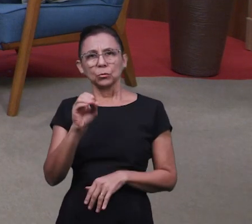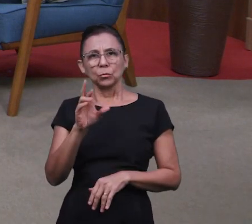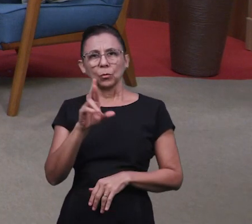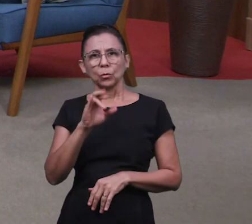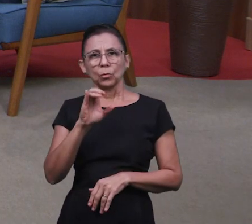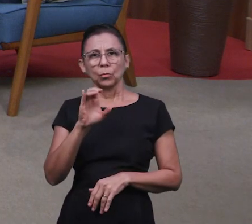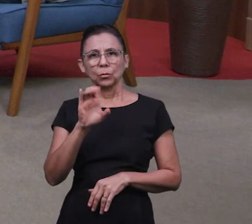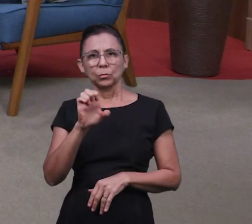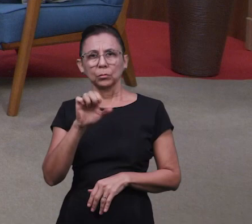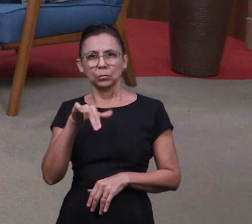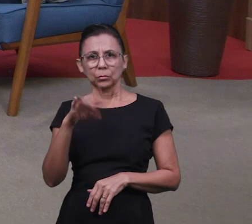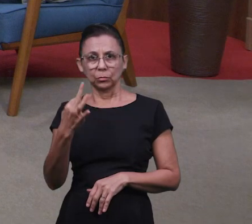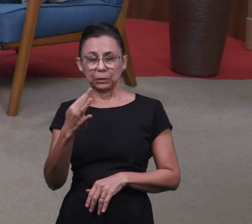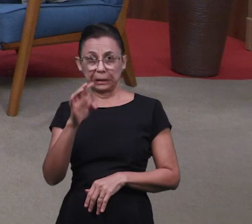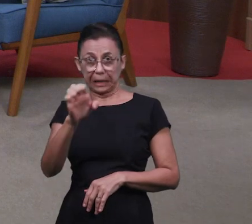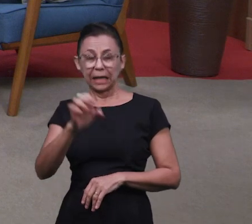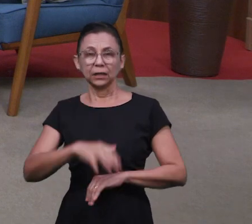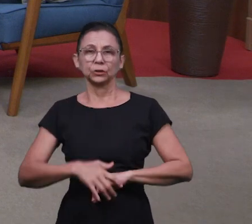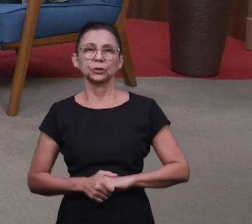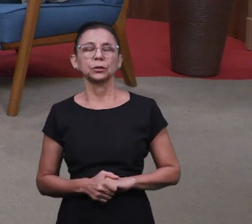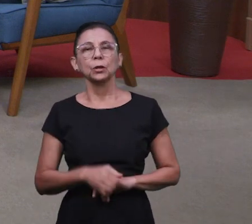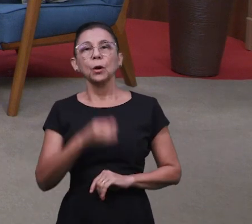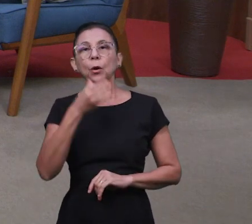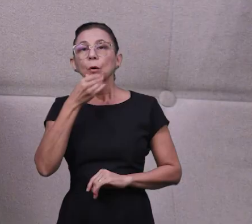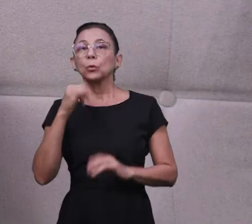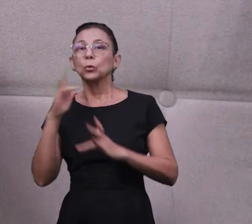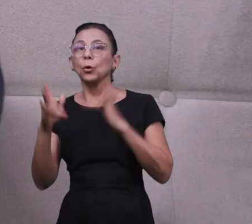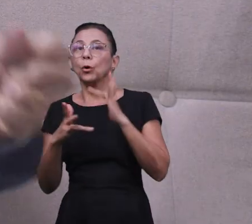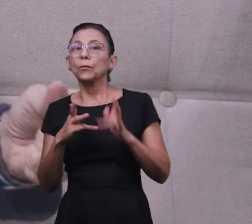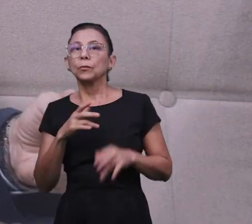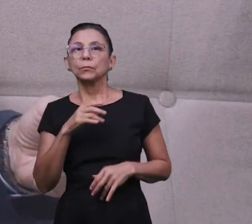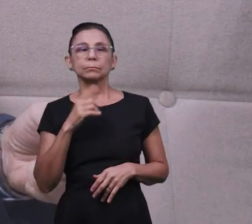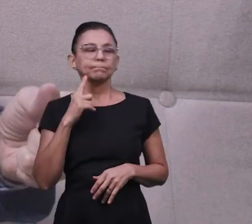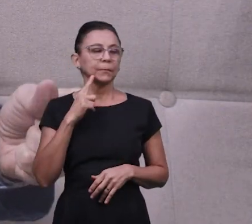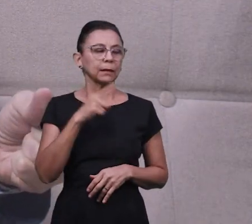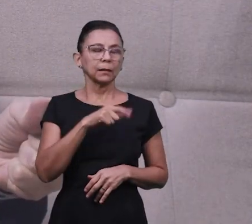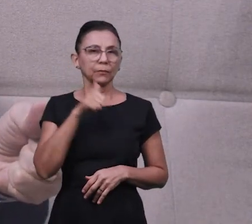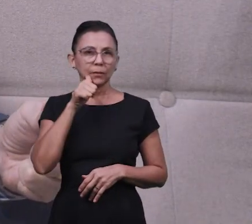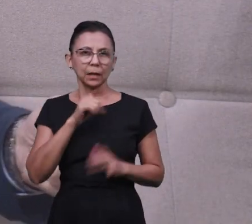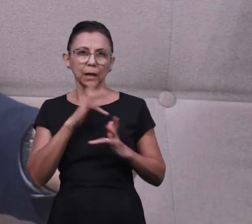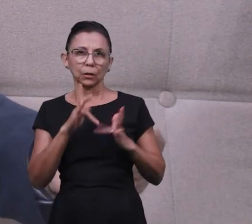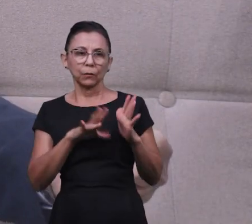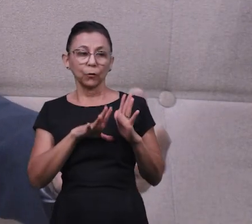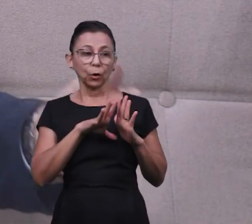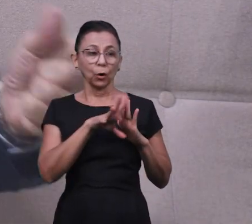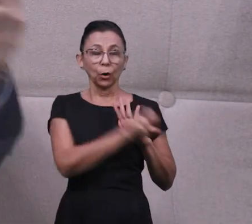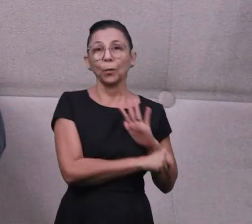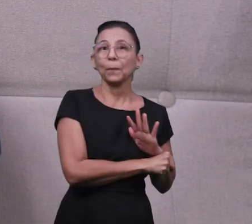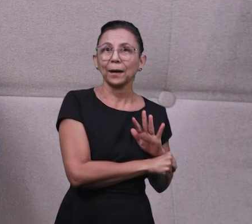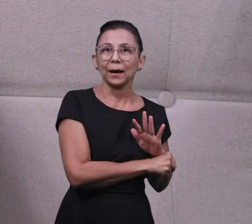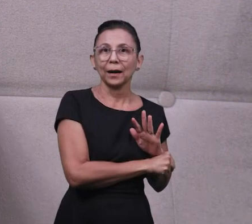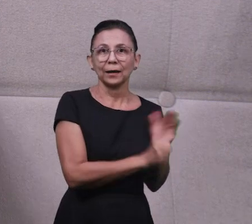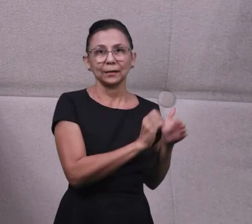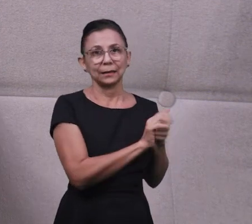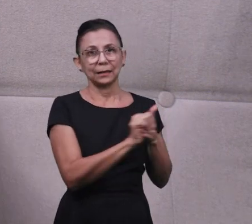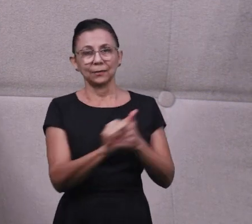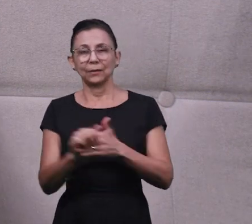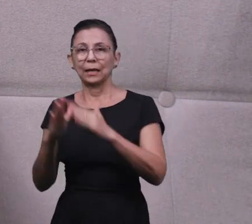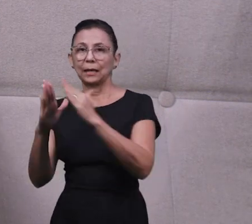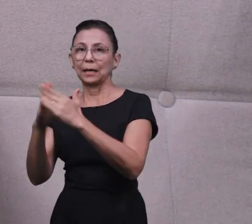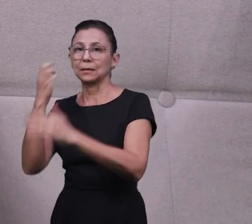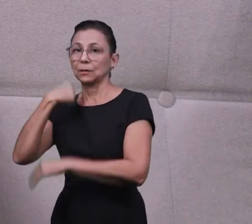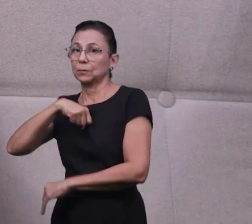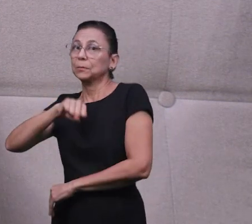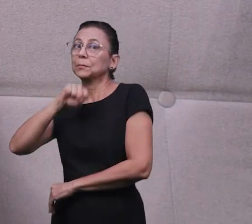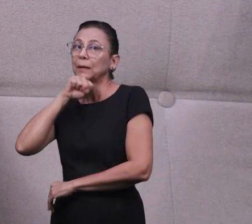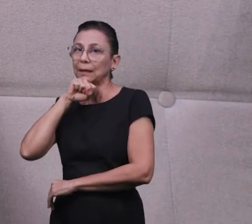buscar a noiva para levar para a casa do pai. Aqui no Ocidente, a expectativa pela chegada da noiva, mas no Oriente é o